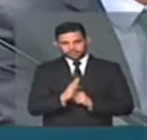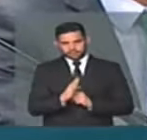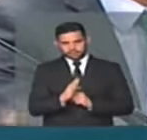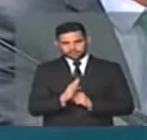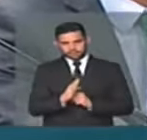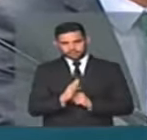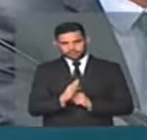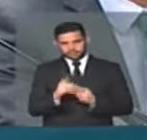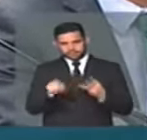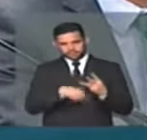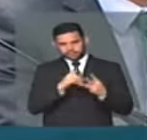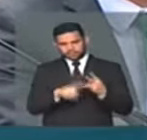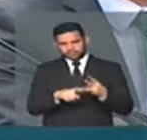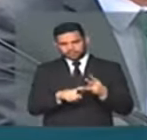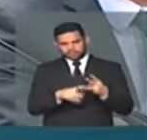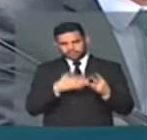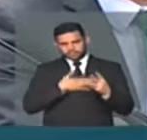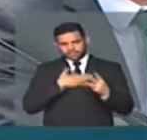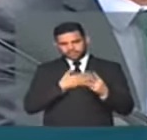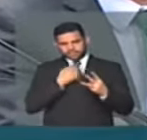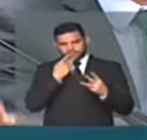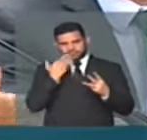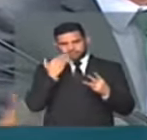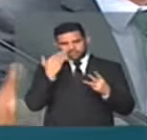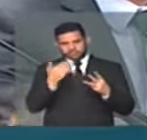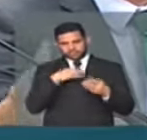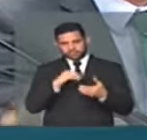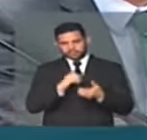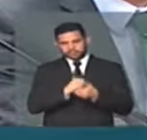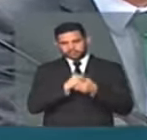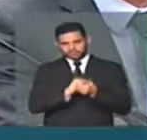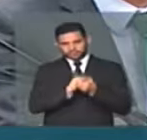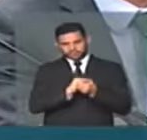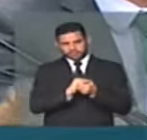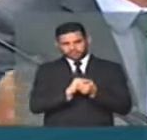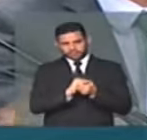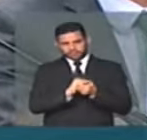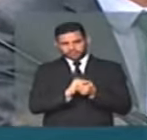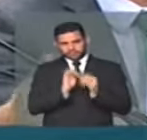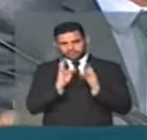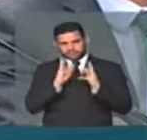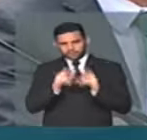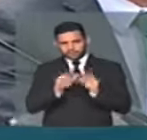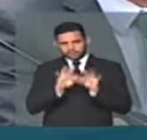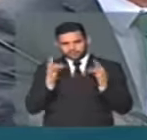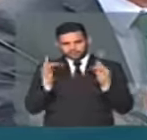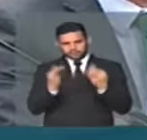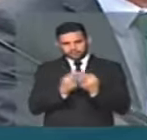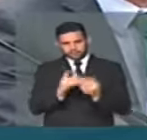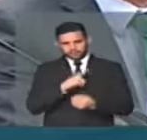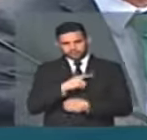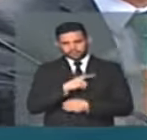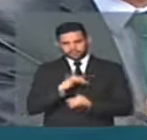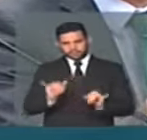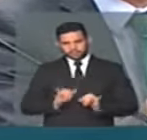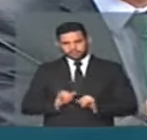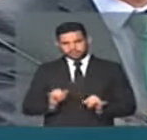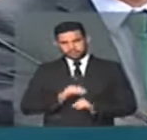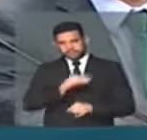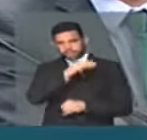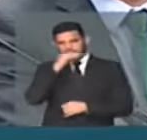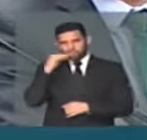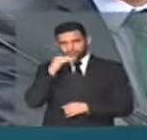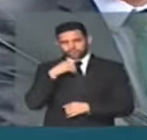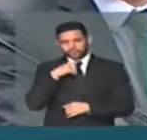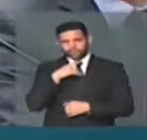brasileira. Terceiro lugar, eu gostaria de expressar minha solidariedade a todas as famílias que tiveram vítimas, de